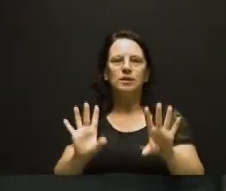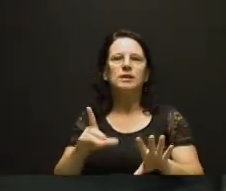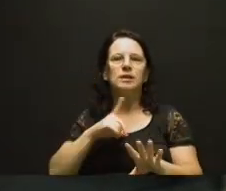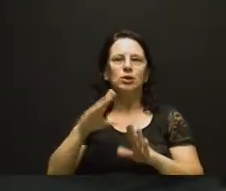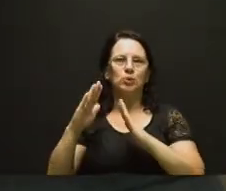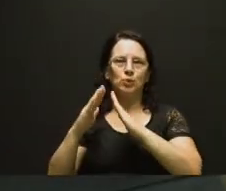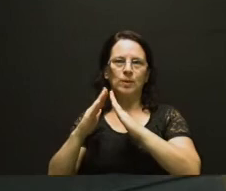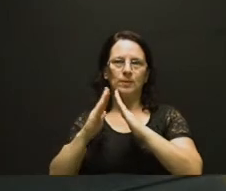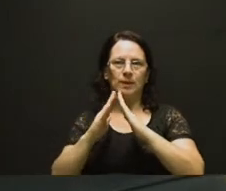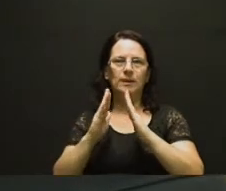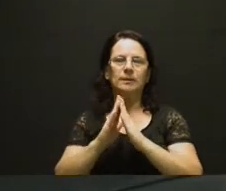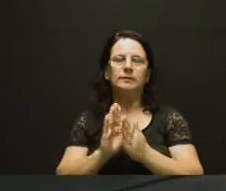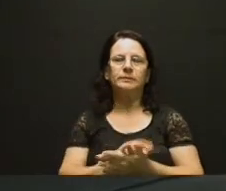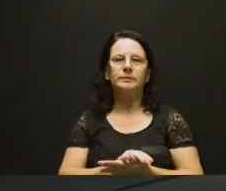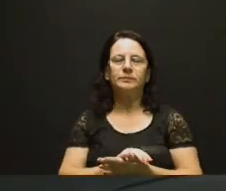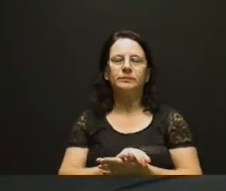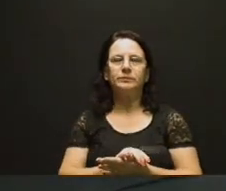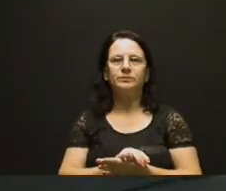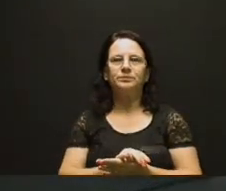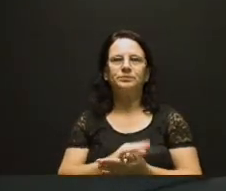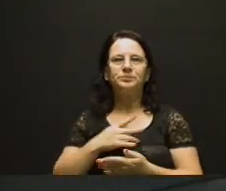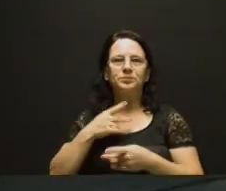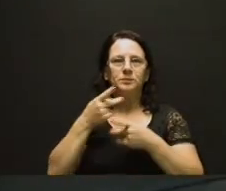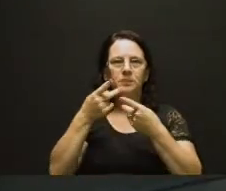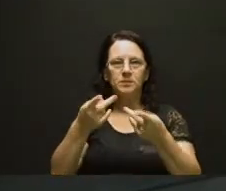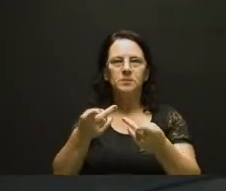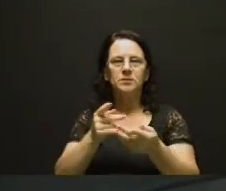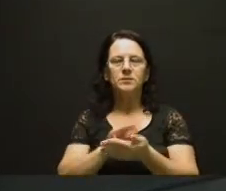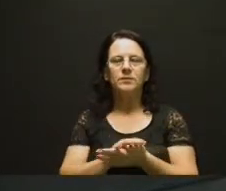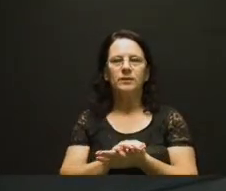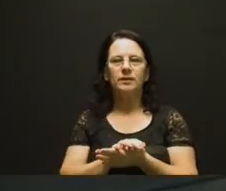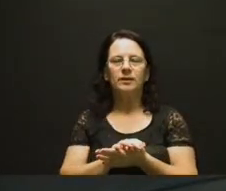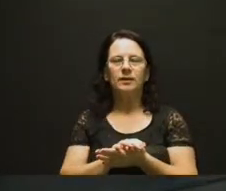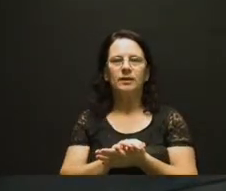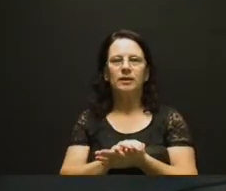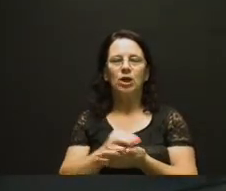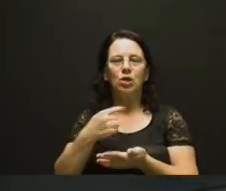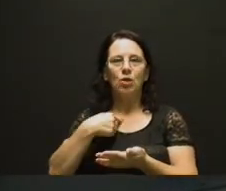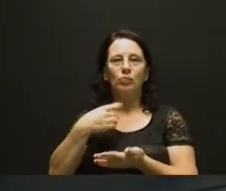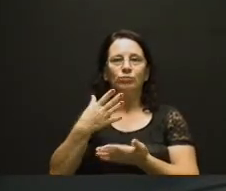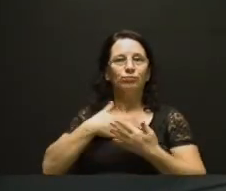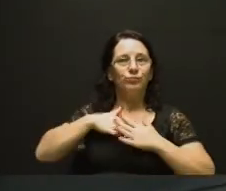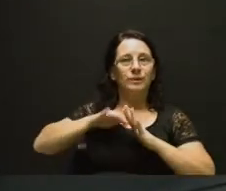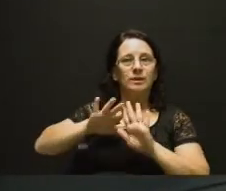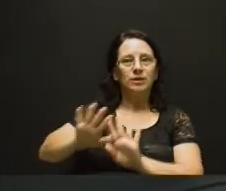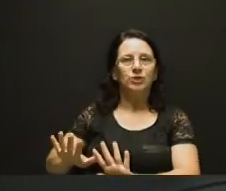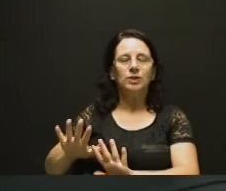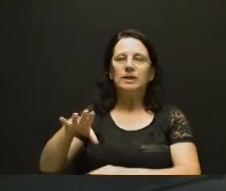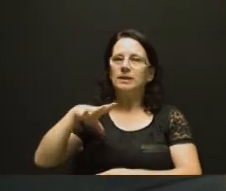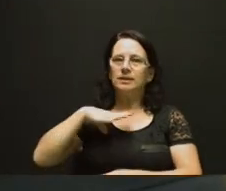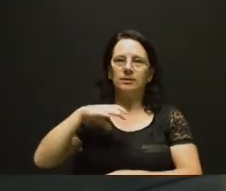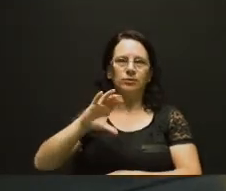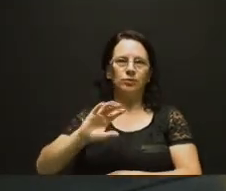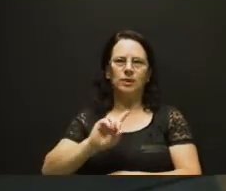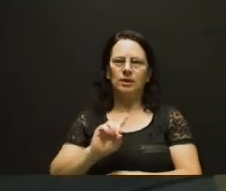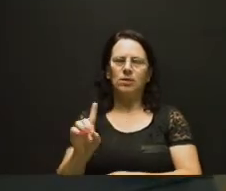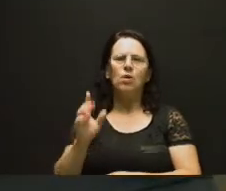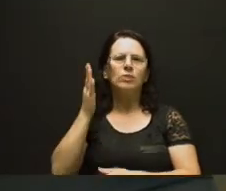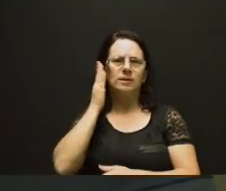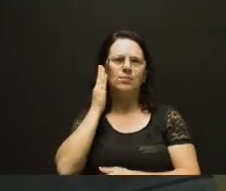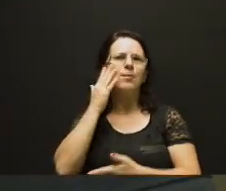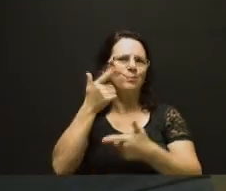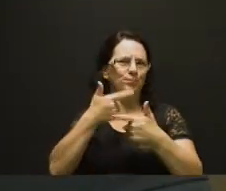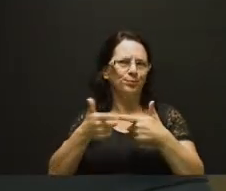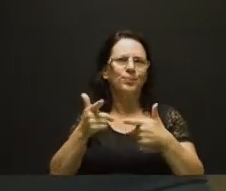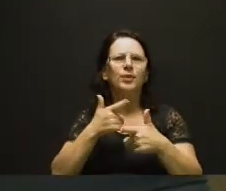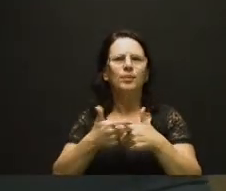residências a minha fala que eu deixo é o que não vamos desistir da nossa cidade de cubatão num a gente sabe que problemas